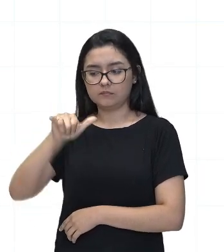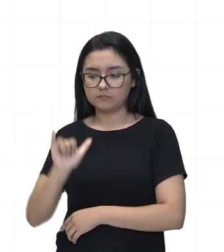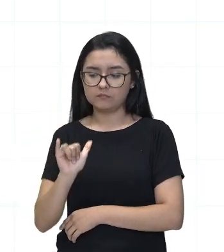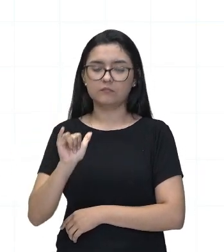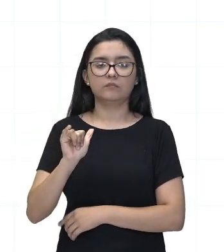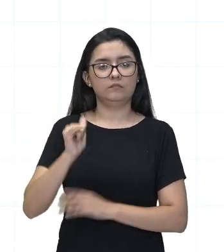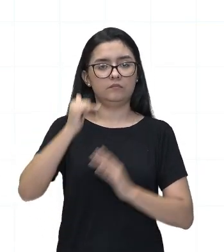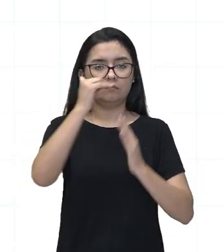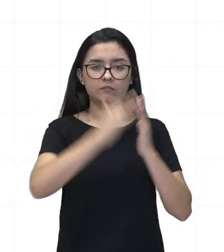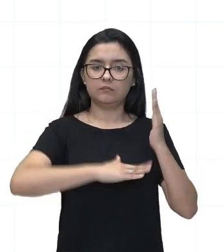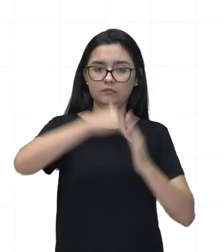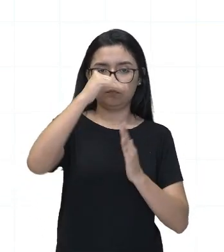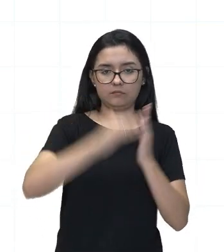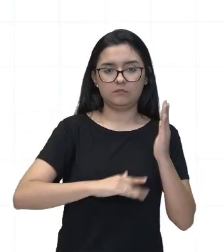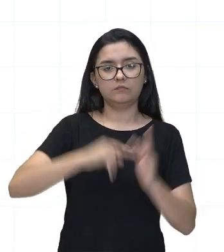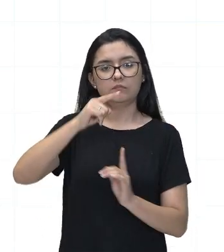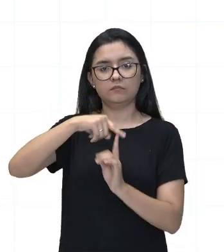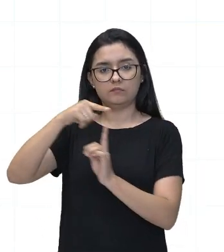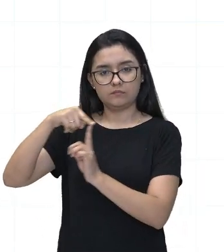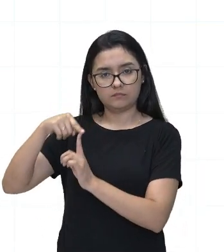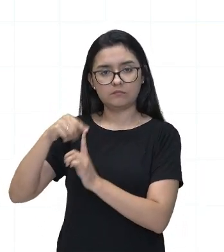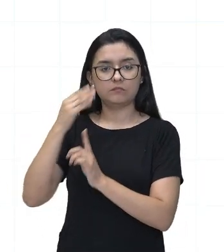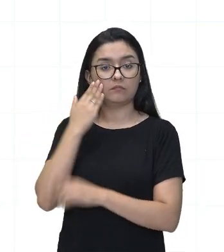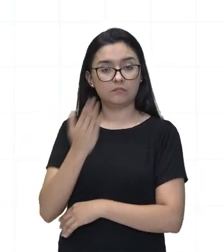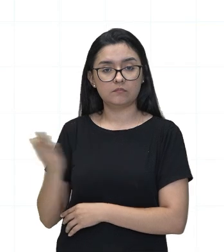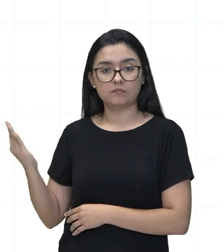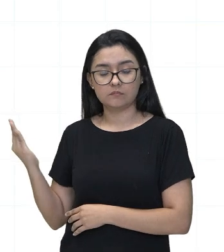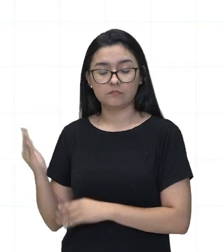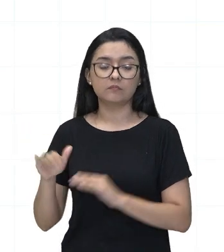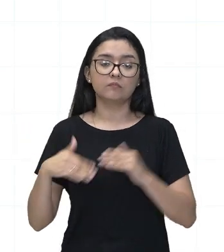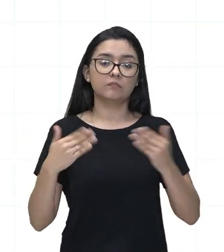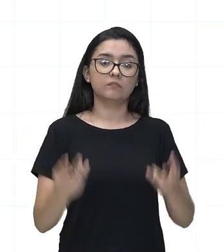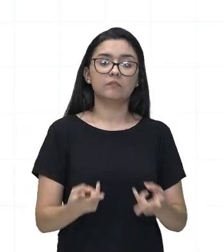abstratas. E aí a gente pode observar que tem algumas